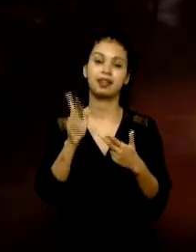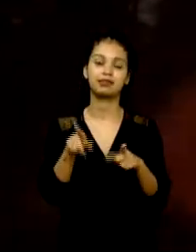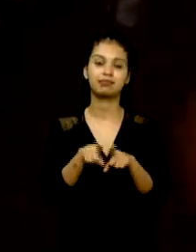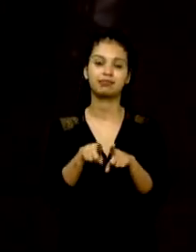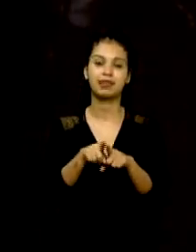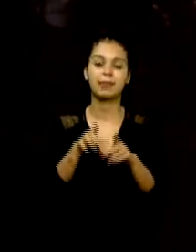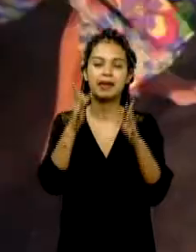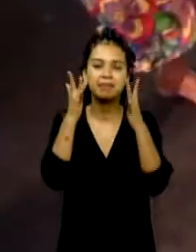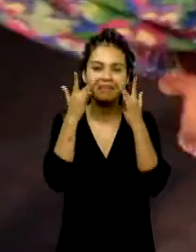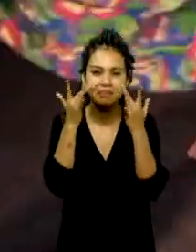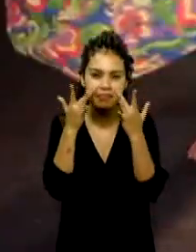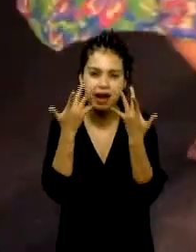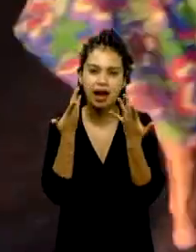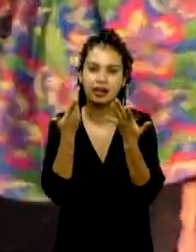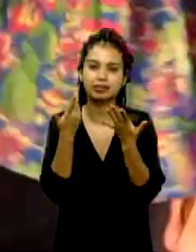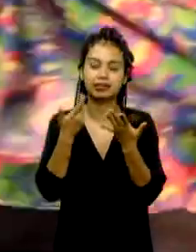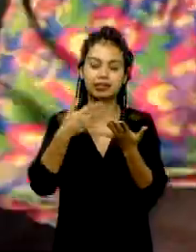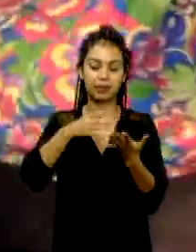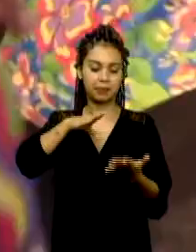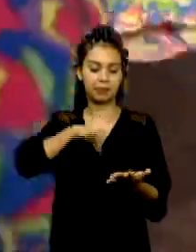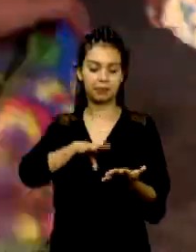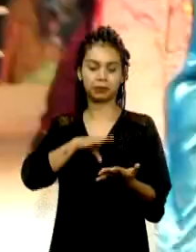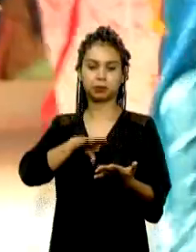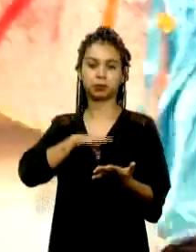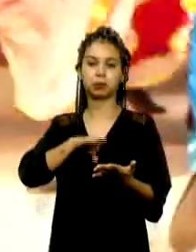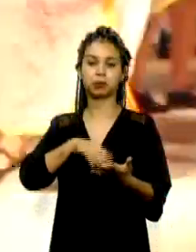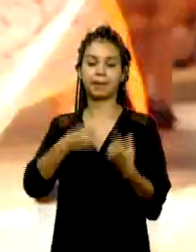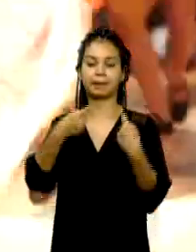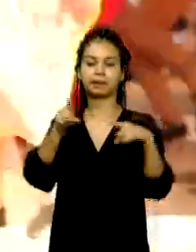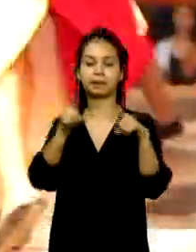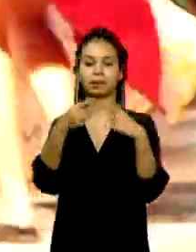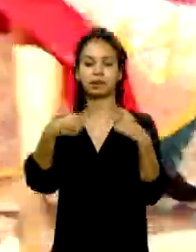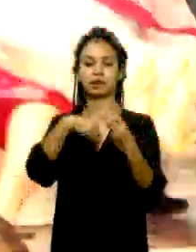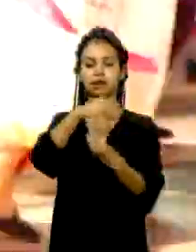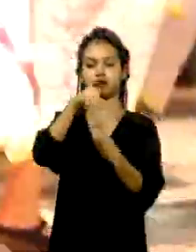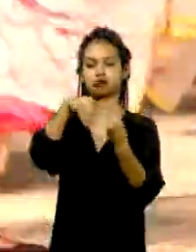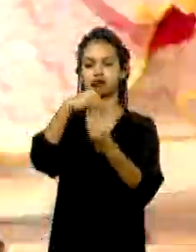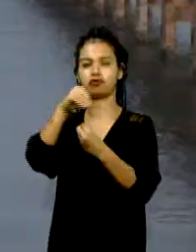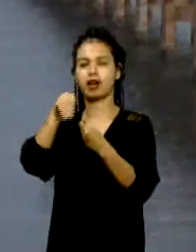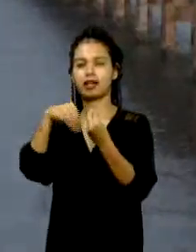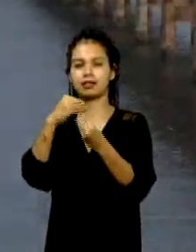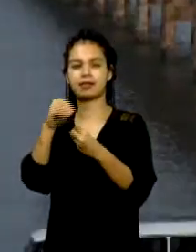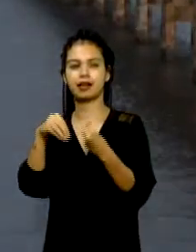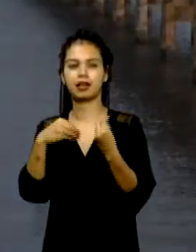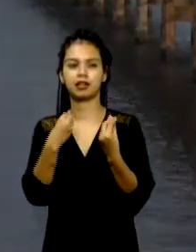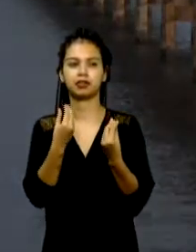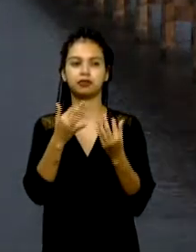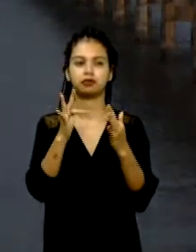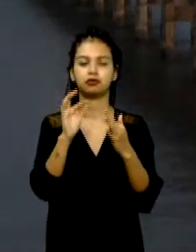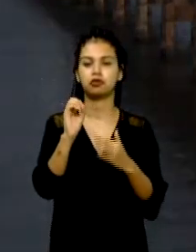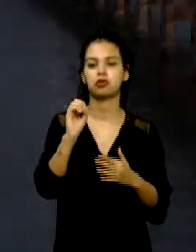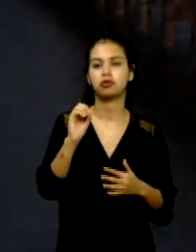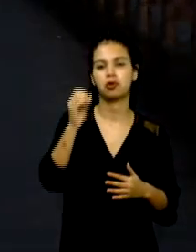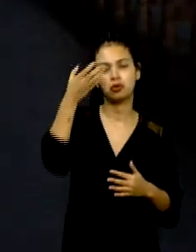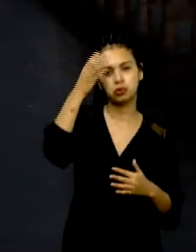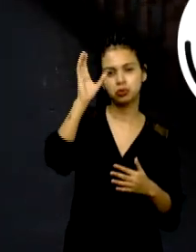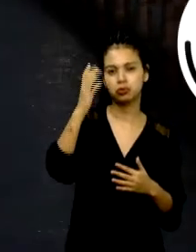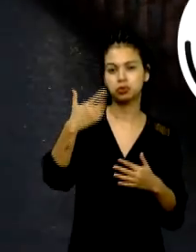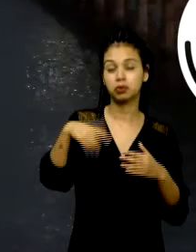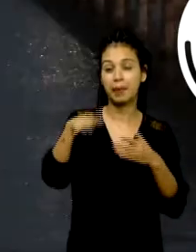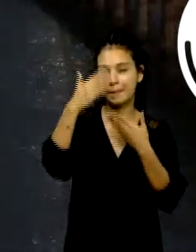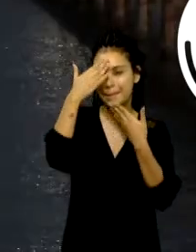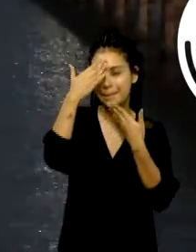artes plásticas, na literatura, na música, na diversidade, no folclore. Parabéns, São Luís!